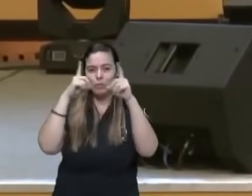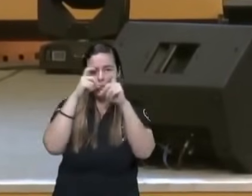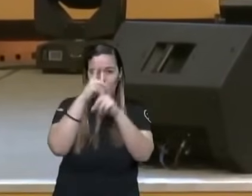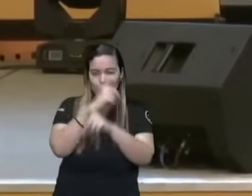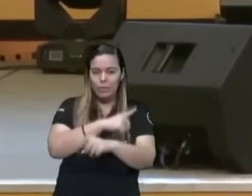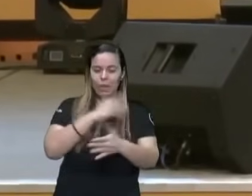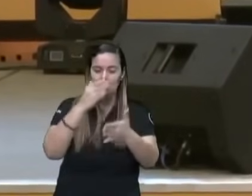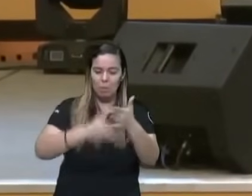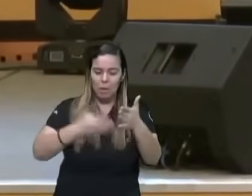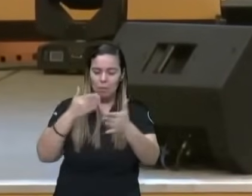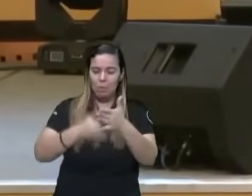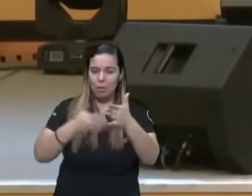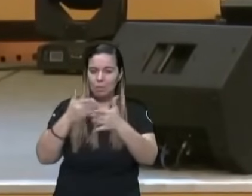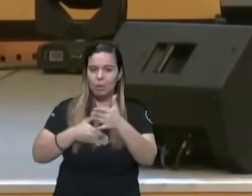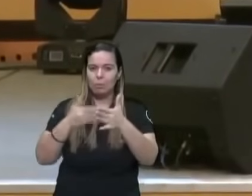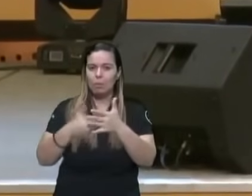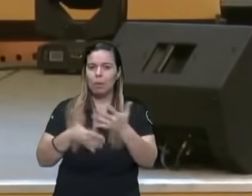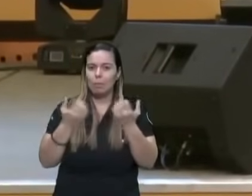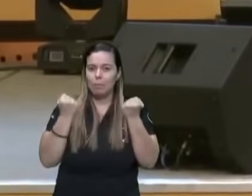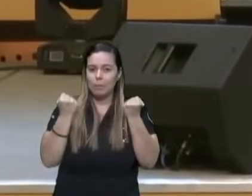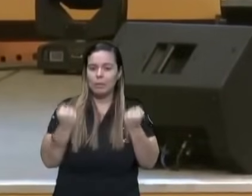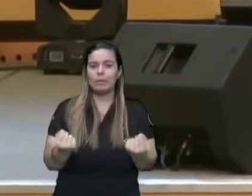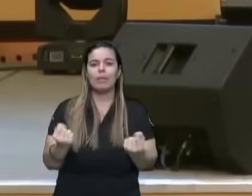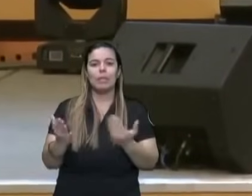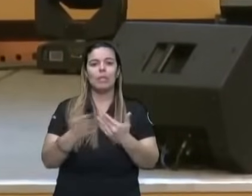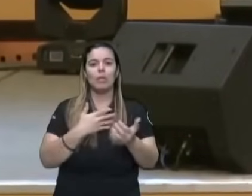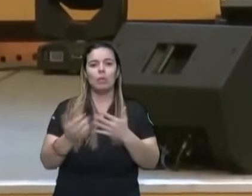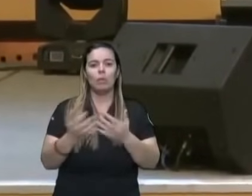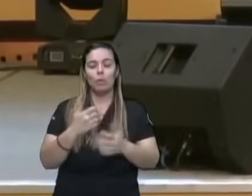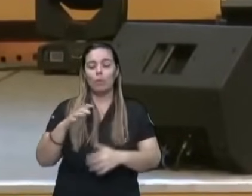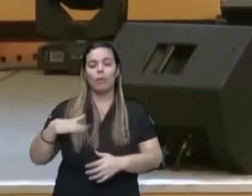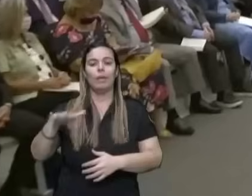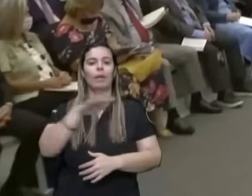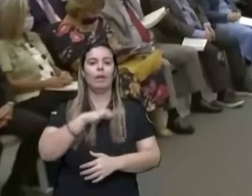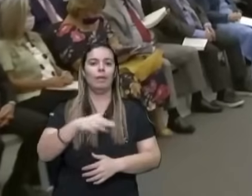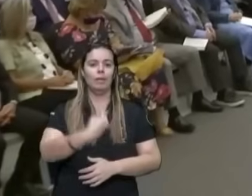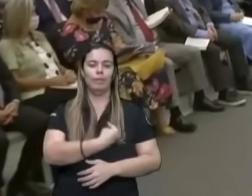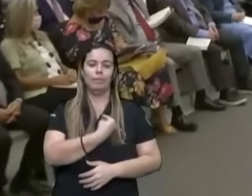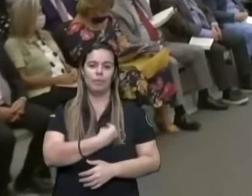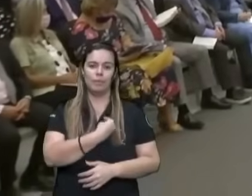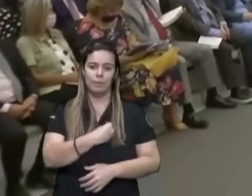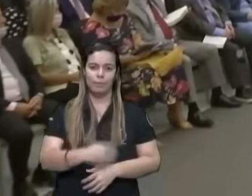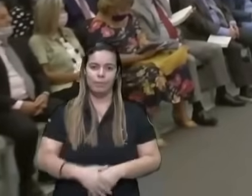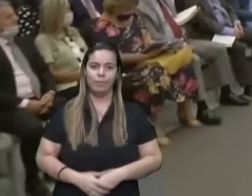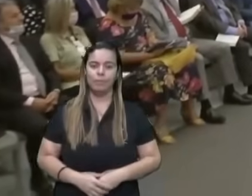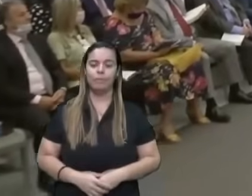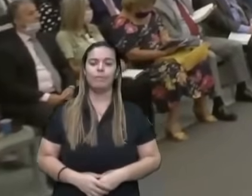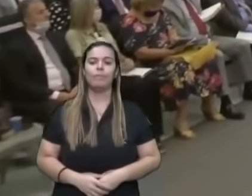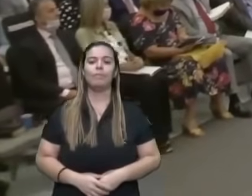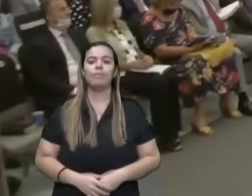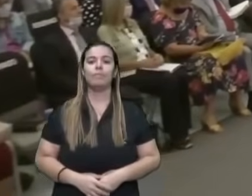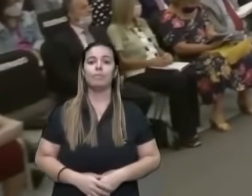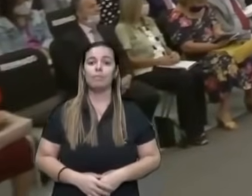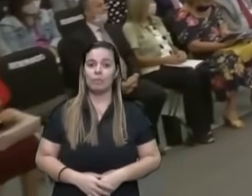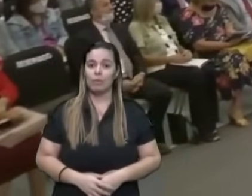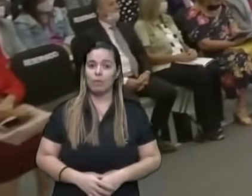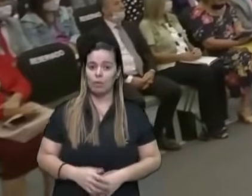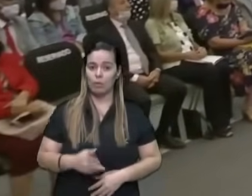dificuldade extrema em várias áreas da vida. Vai, confia no